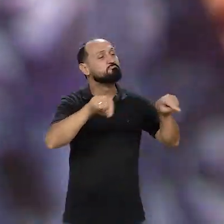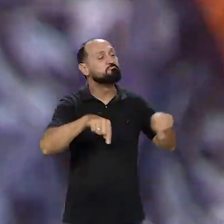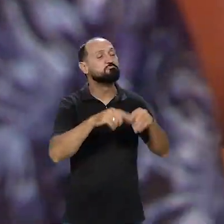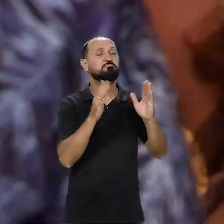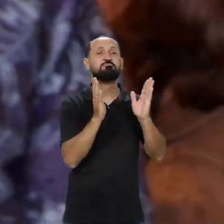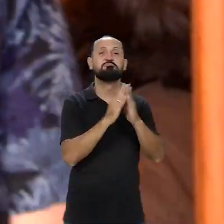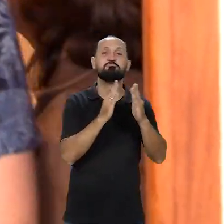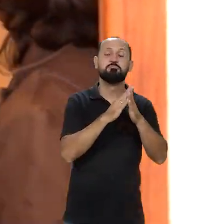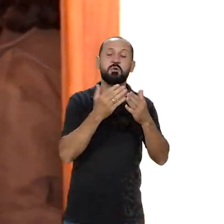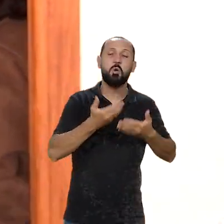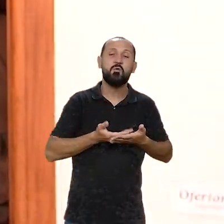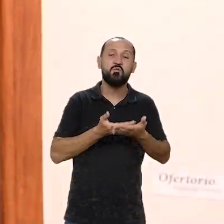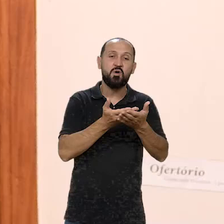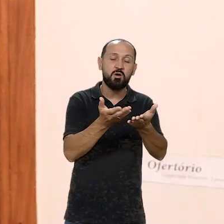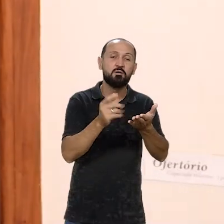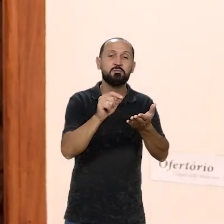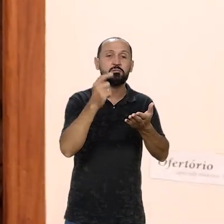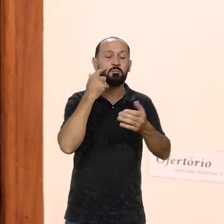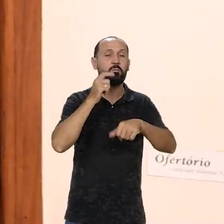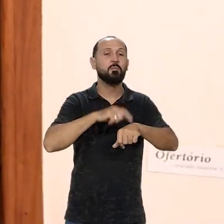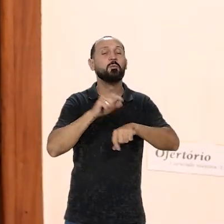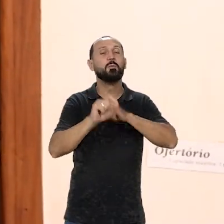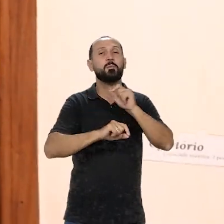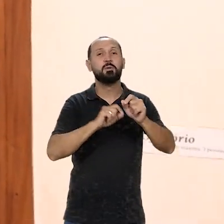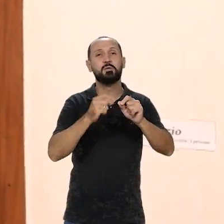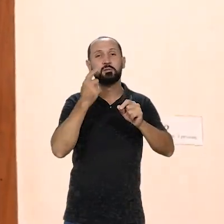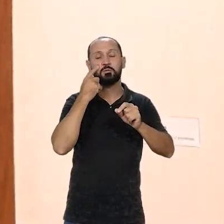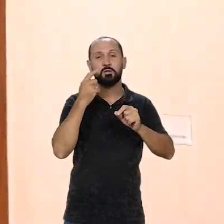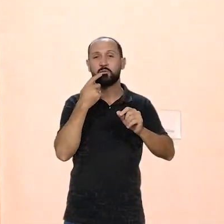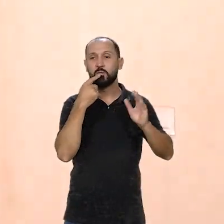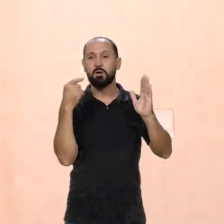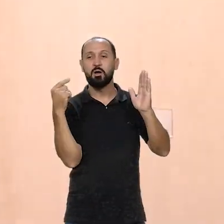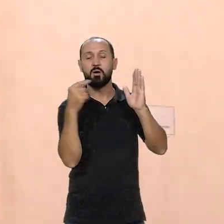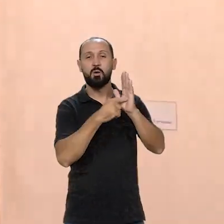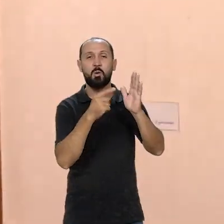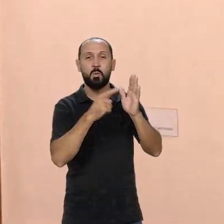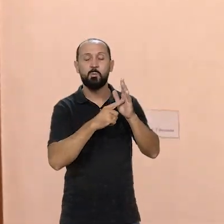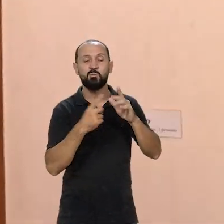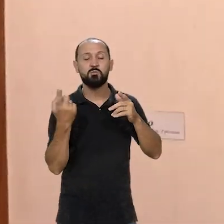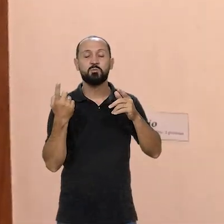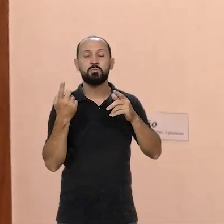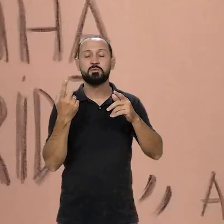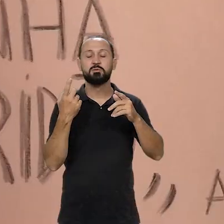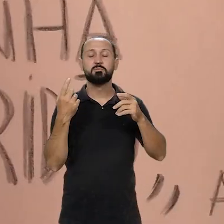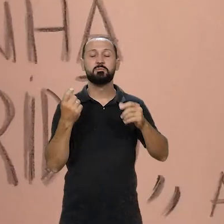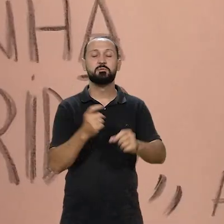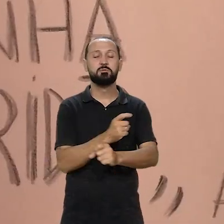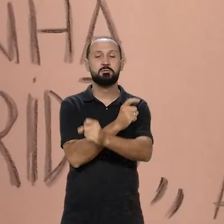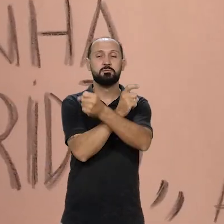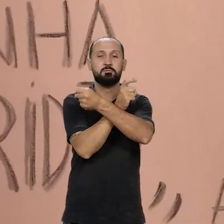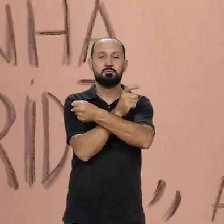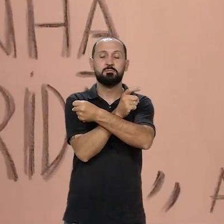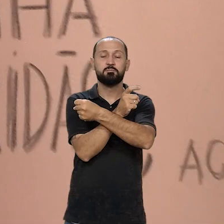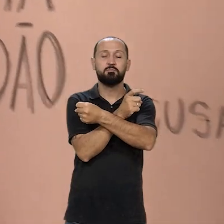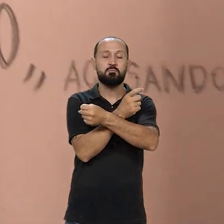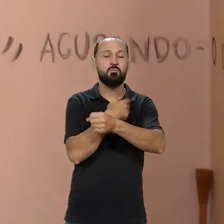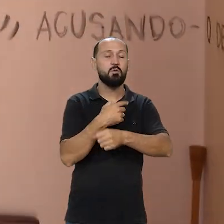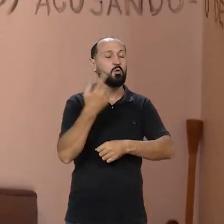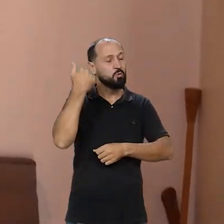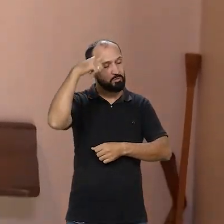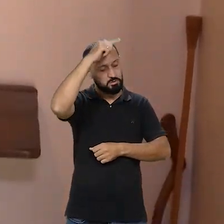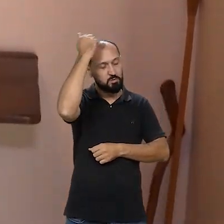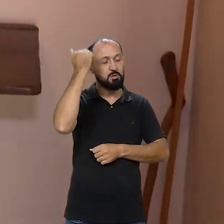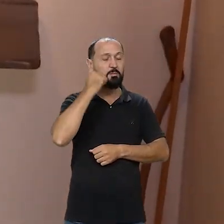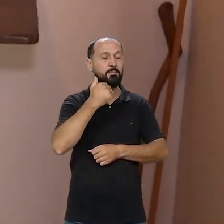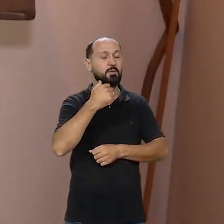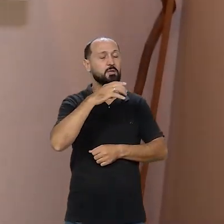Nesse cantinho da casa há um ofertório abordando o episódio em que Manuel foi acusado de comunismo por conta do livro Nossa Senhora